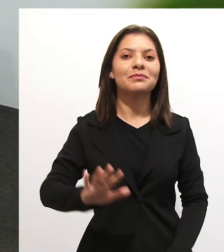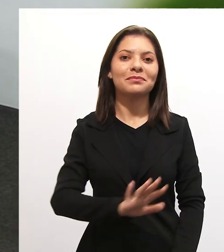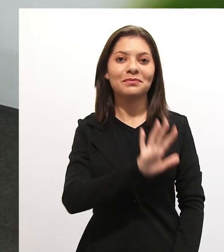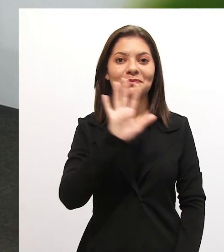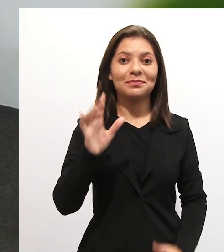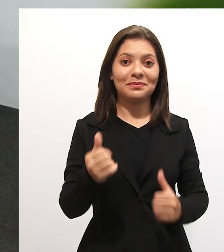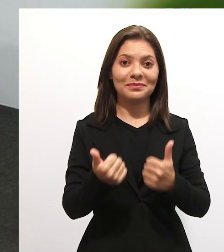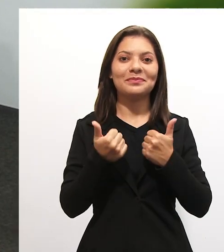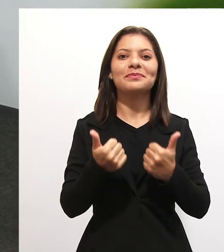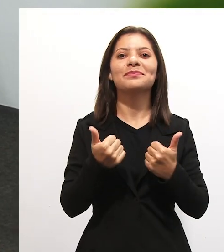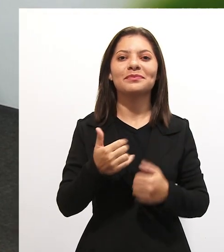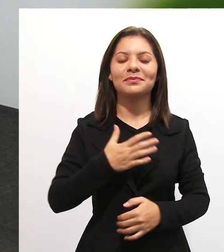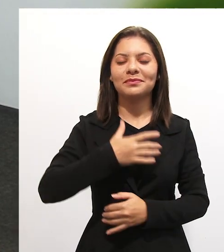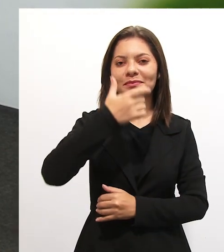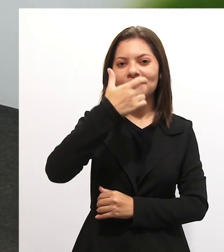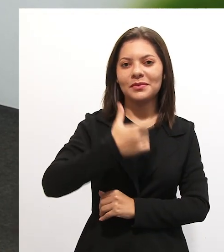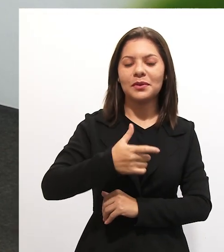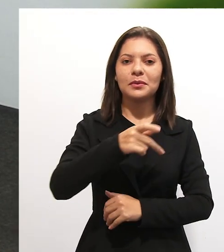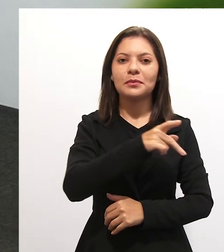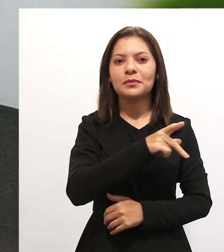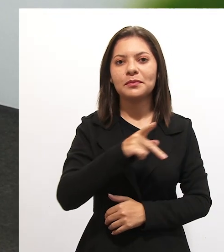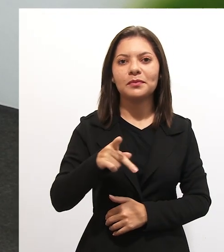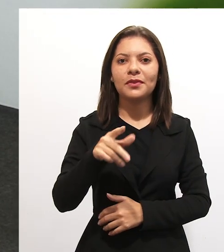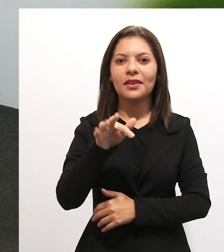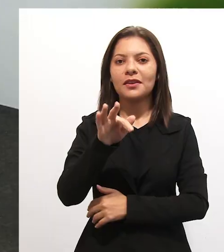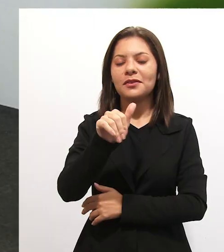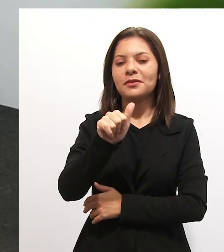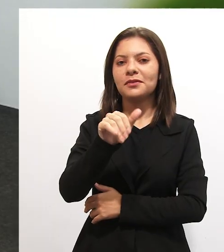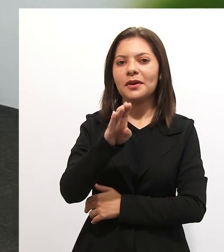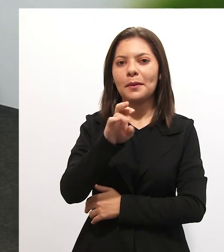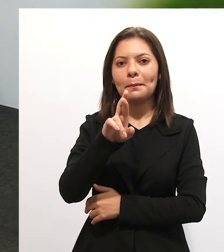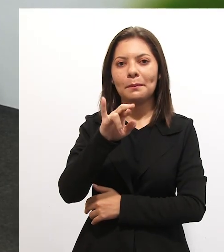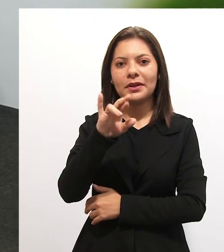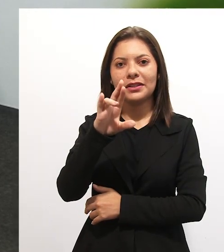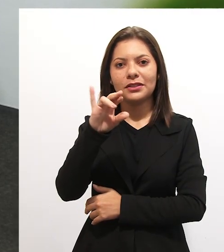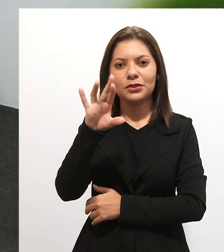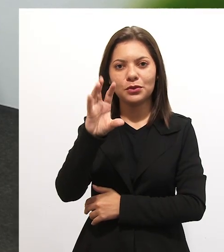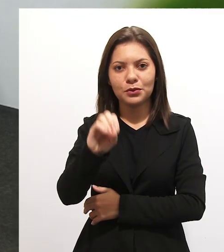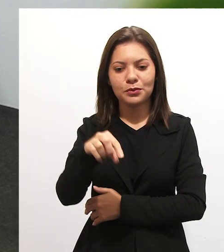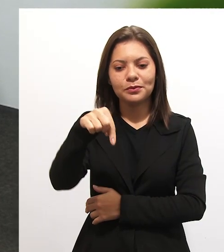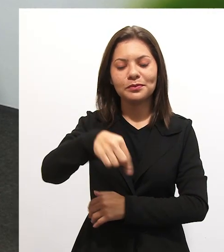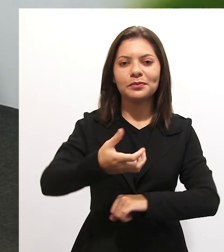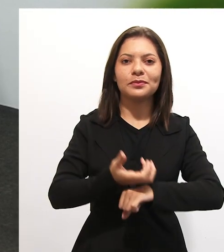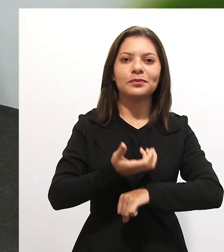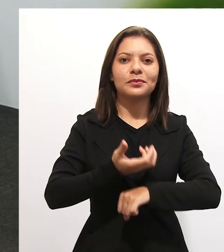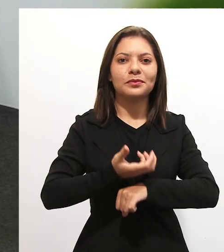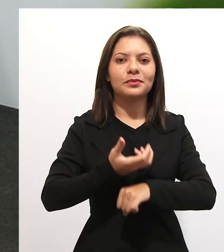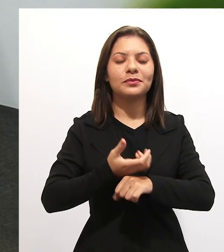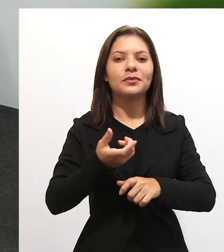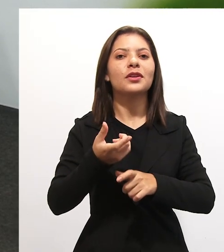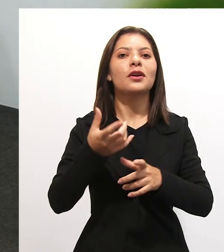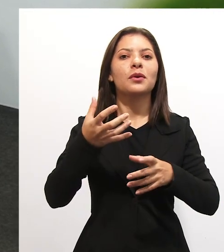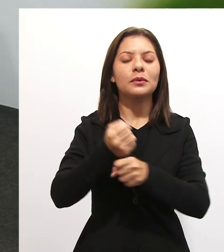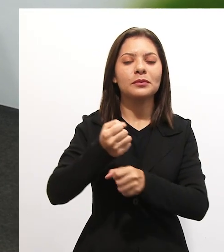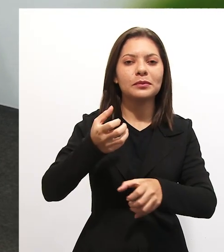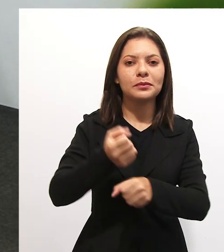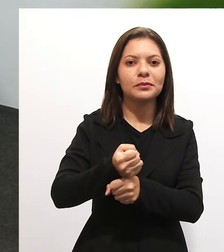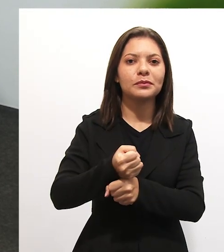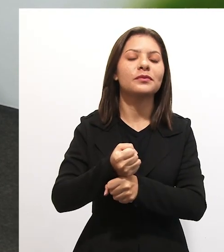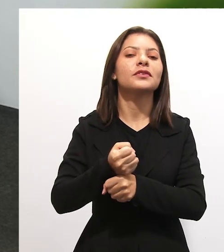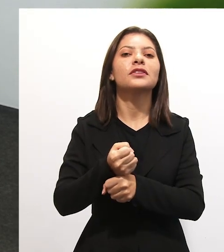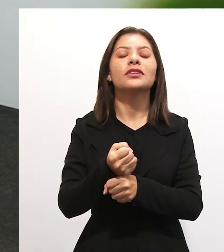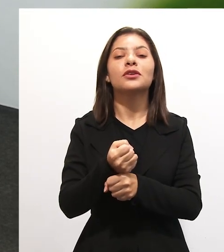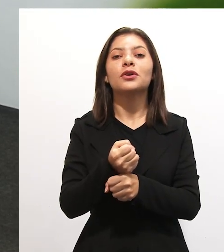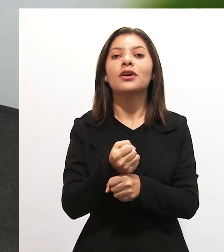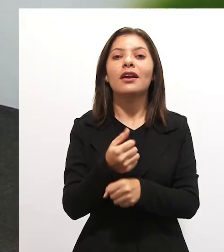Olá, tudo bem? Eu sou o professor Fabrício Penedo, essa é a disciplina de Contabilidade Gerencial. Bom,